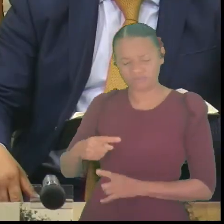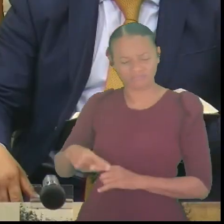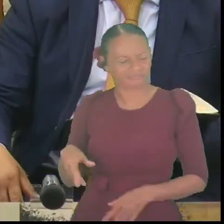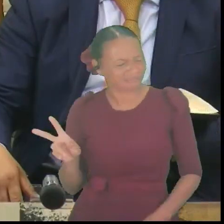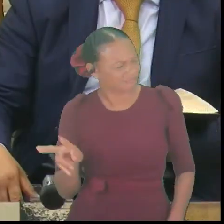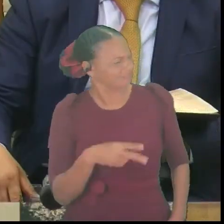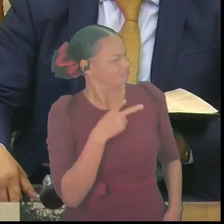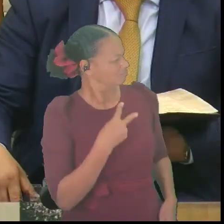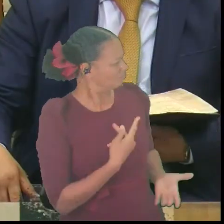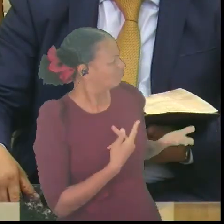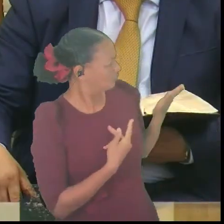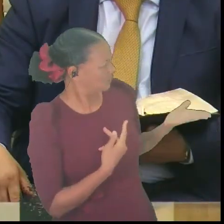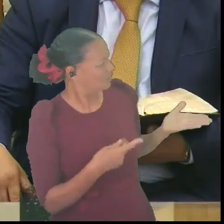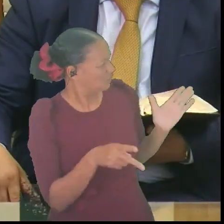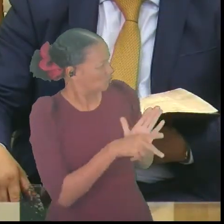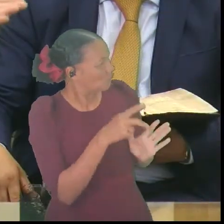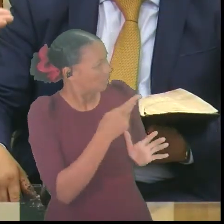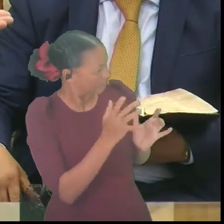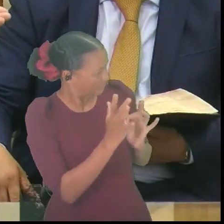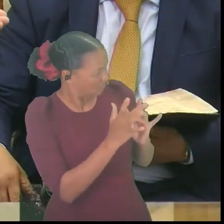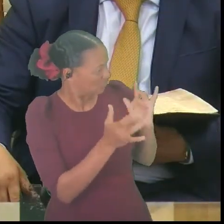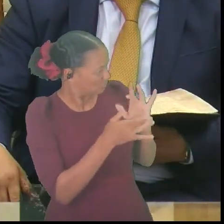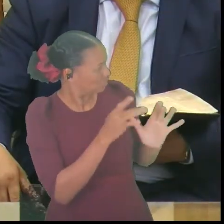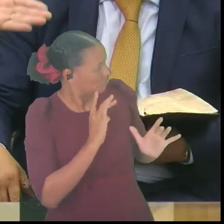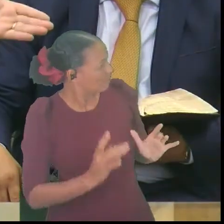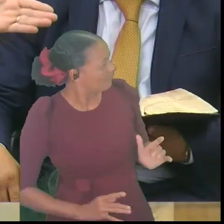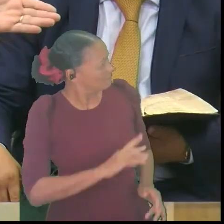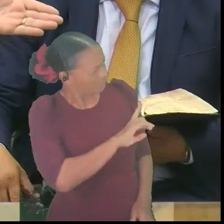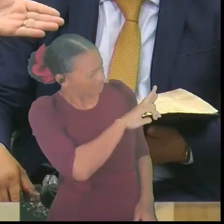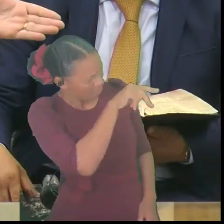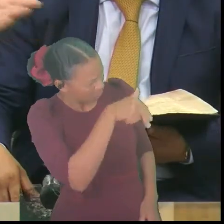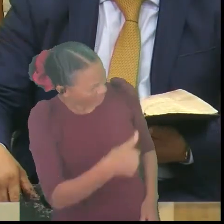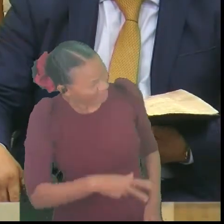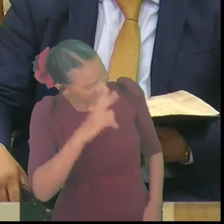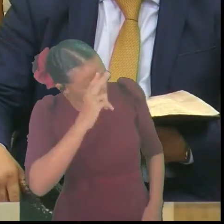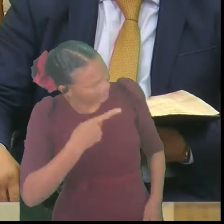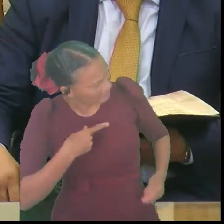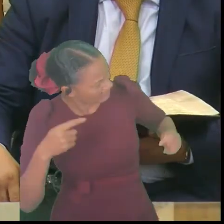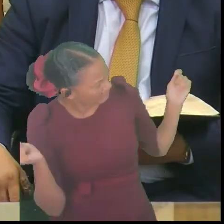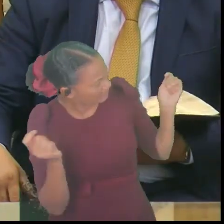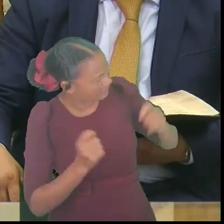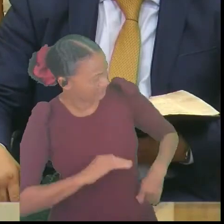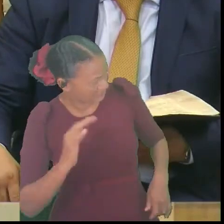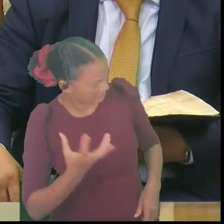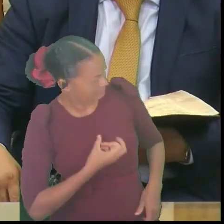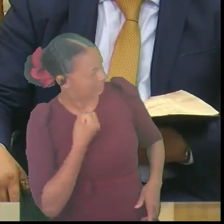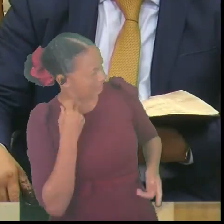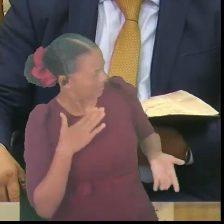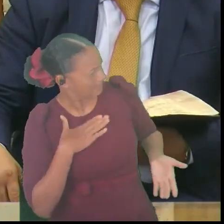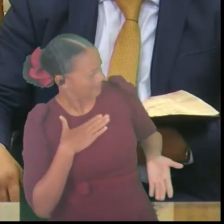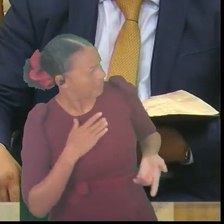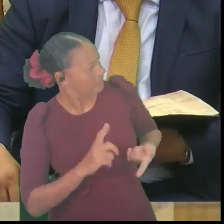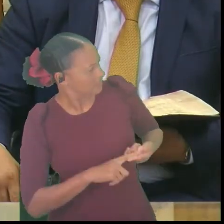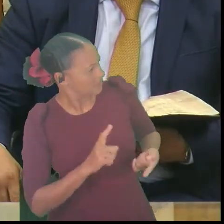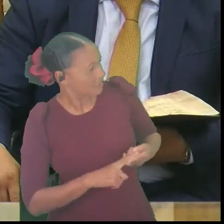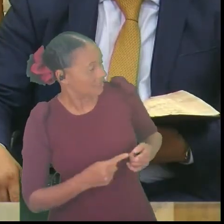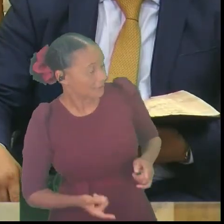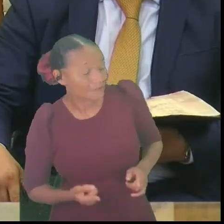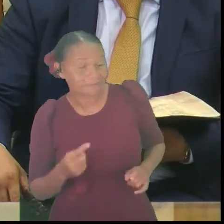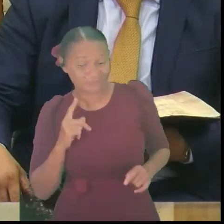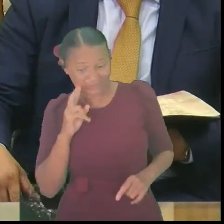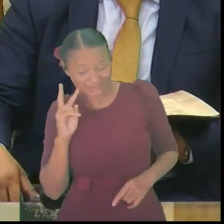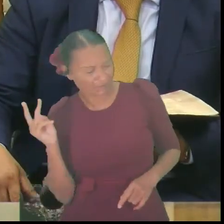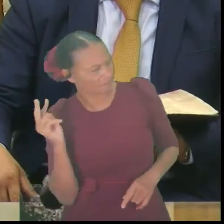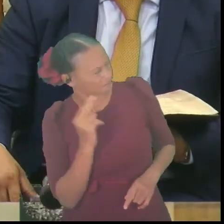e disse: se tu és o Cristo, desce dessa cruz, salve a si mesmo e salve a mim também. Mas quando o ladrão da cruz